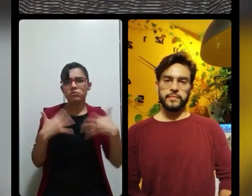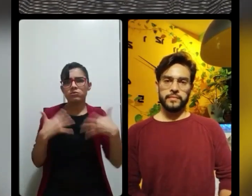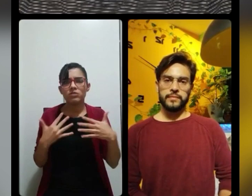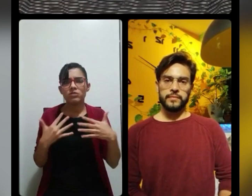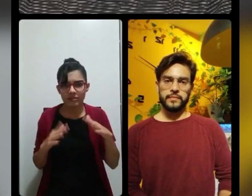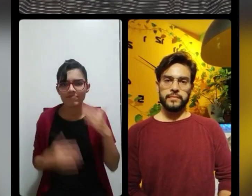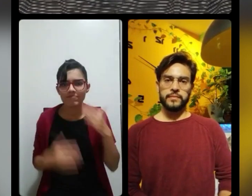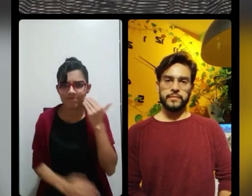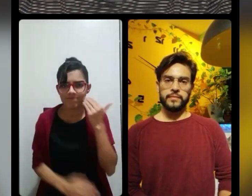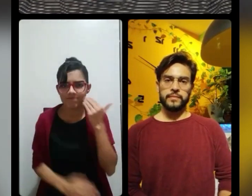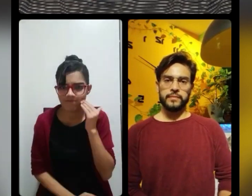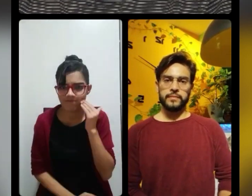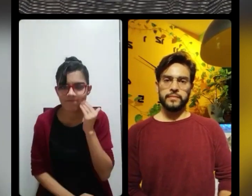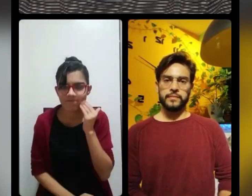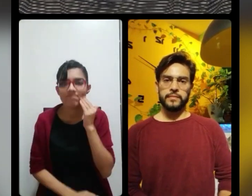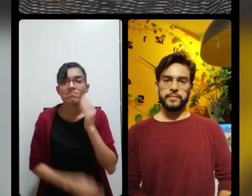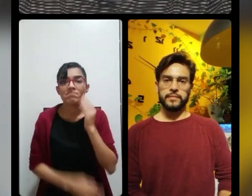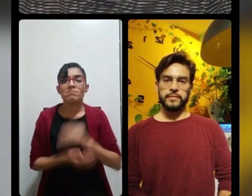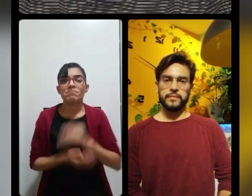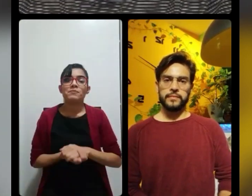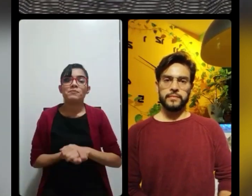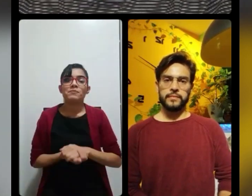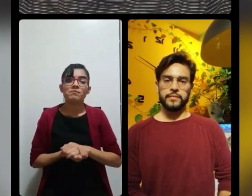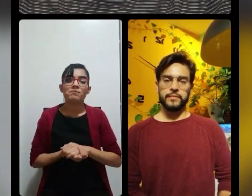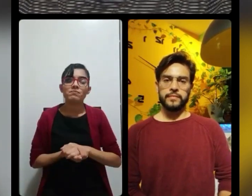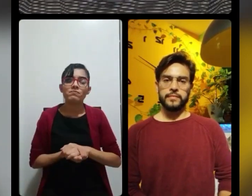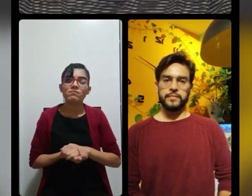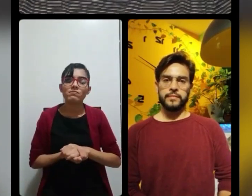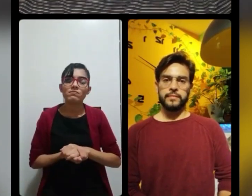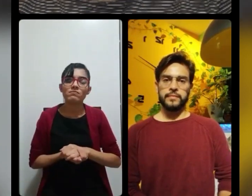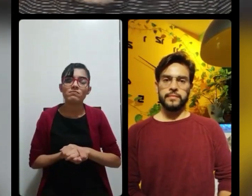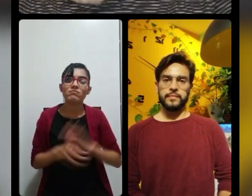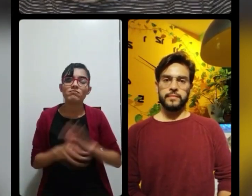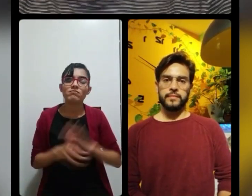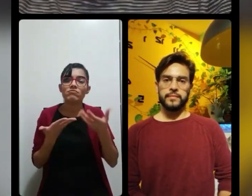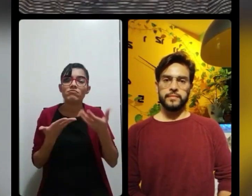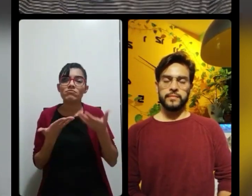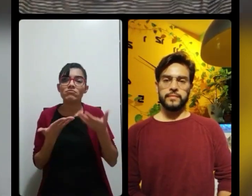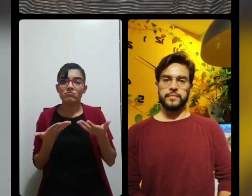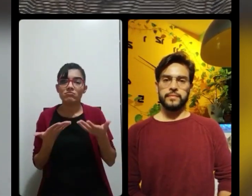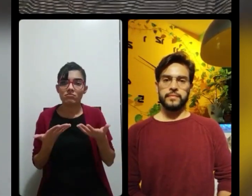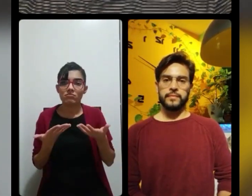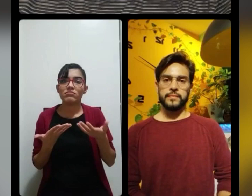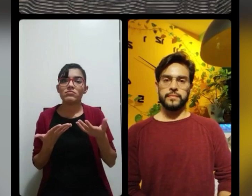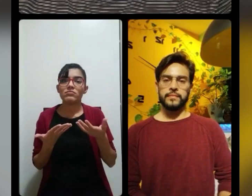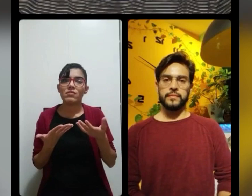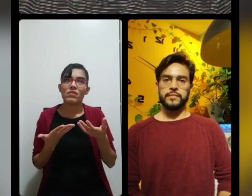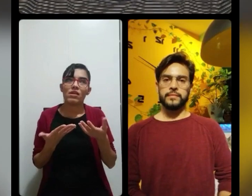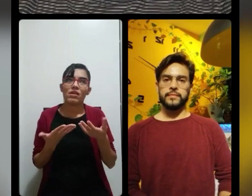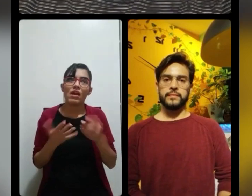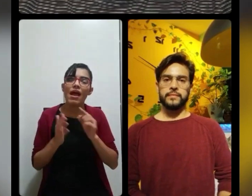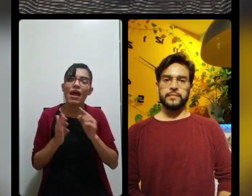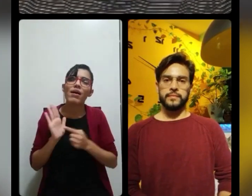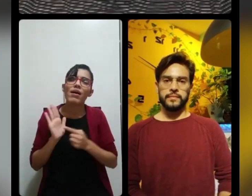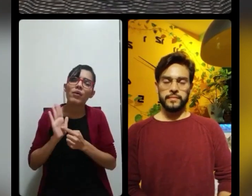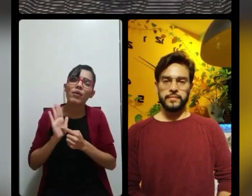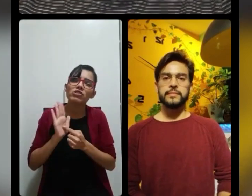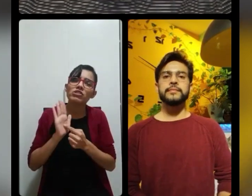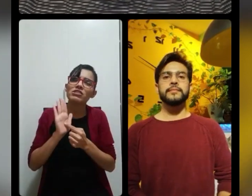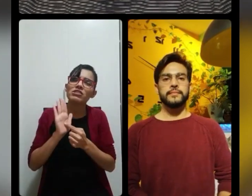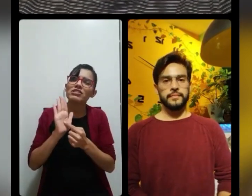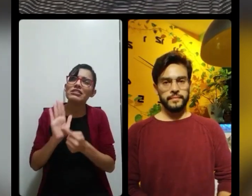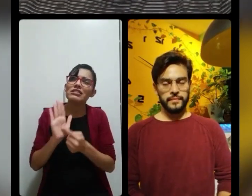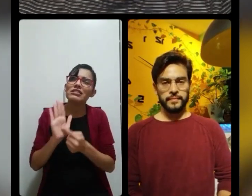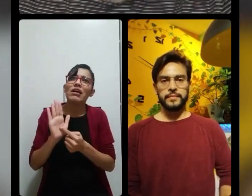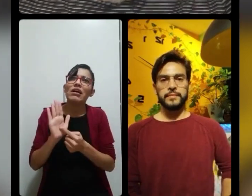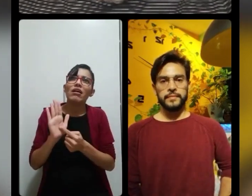ele vai exatamente mostrar, cita Vigílio, é, né?